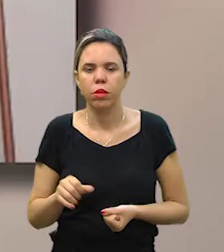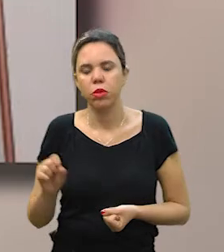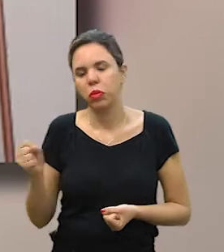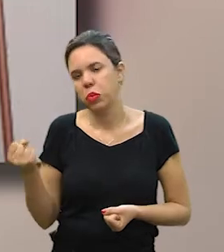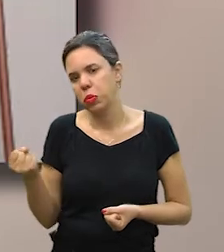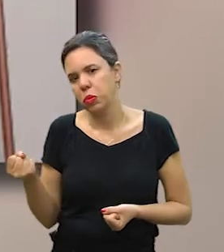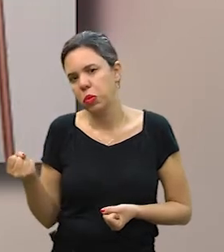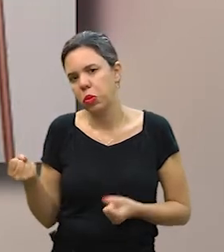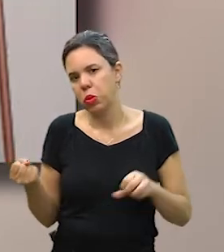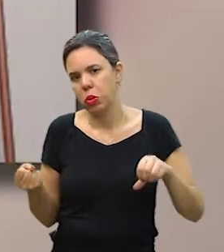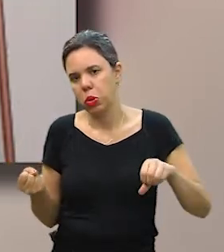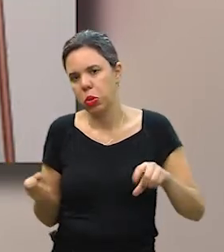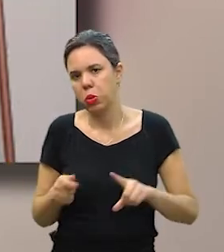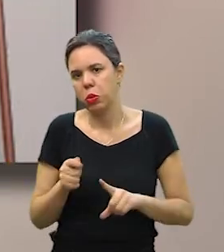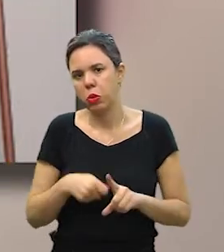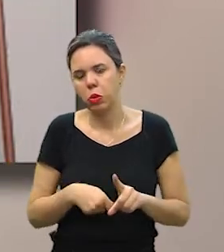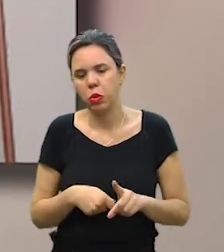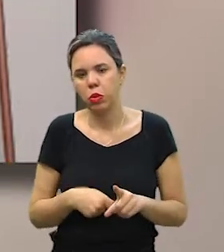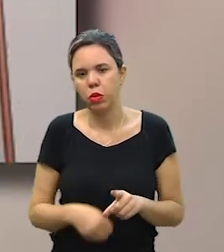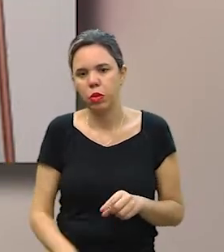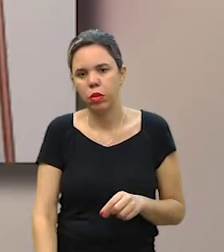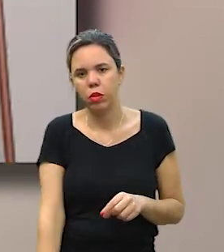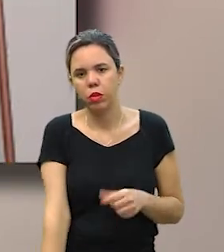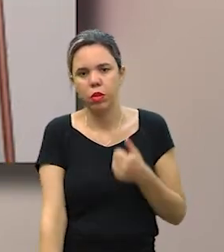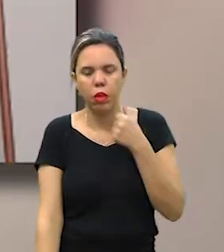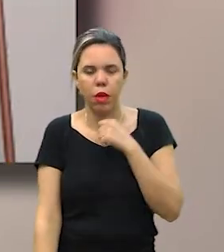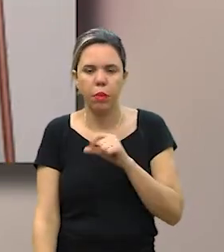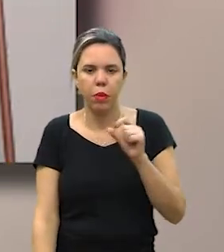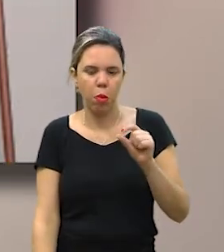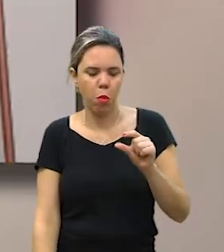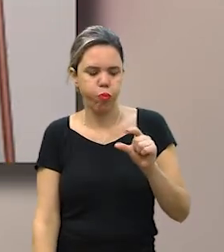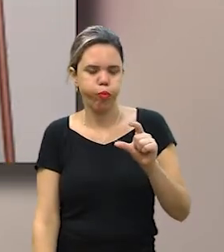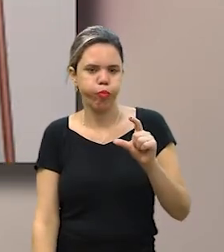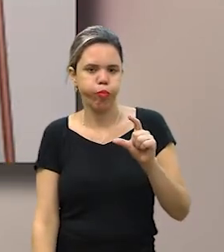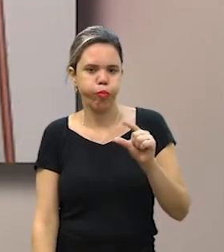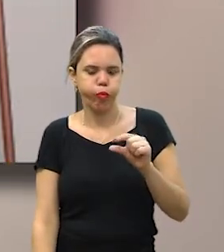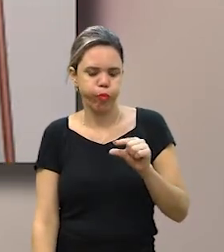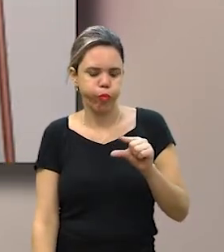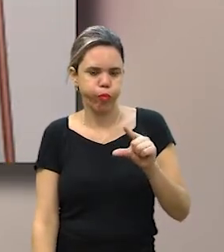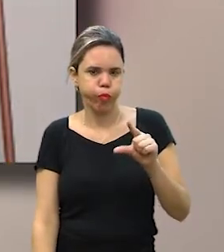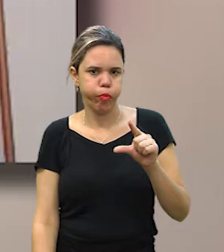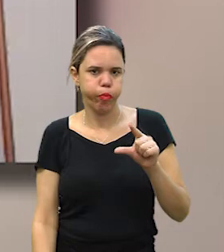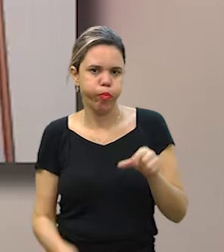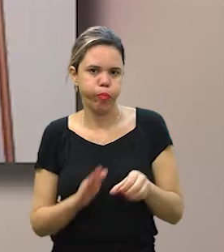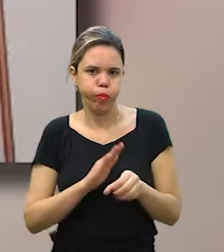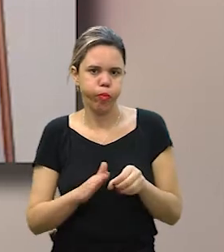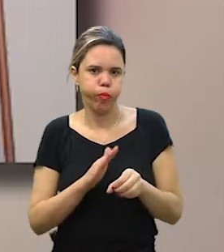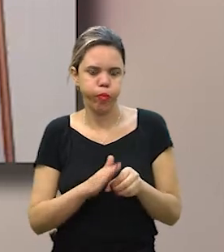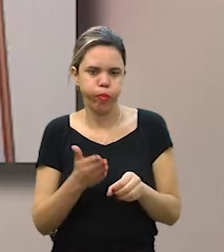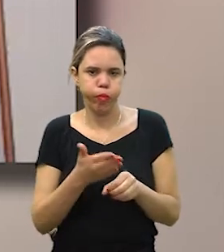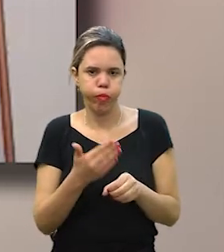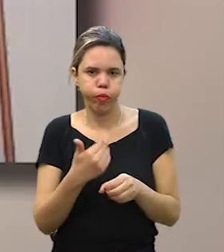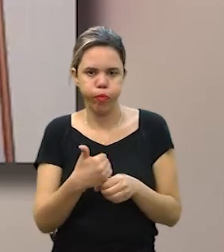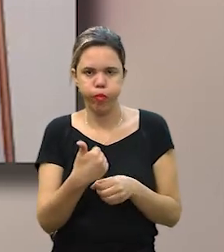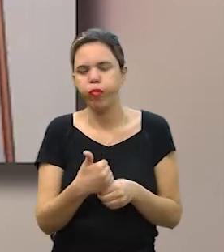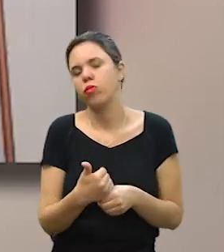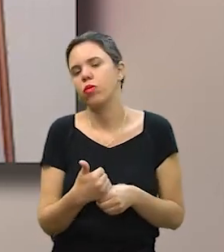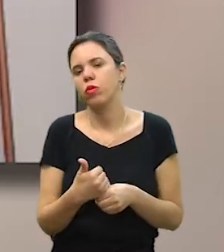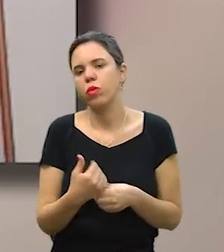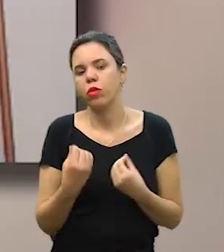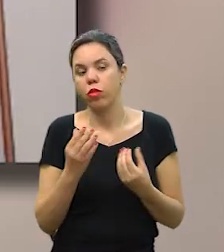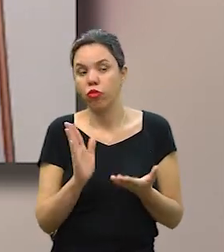entre 8º e 9º mês, eu peço para a mamãe subir um degrauzinho na consistência desse